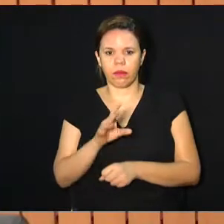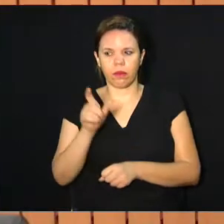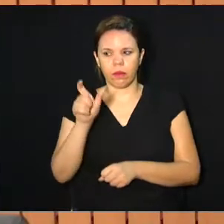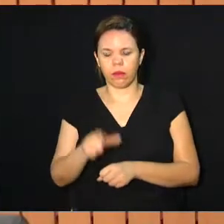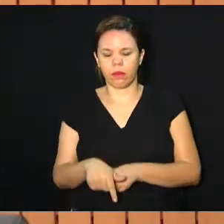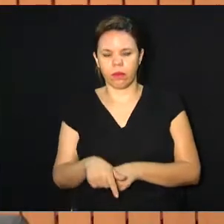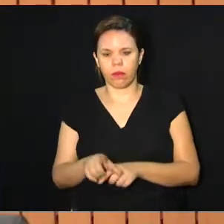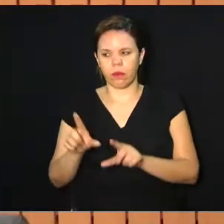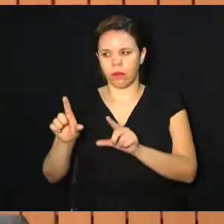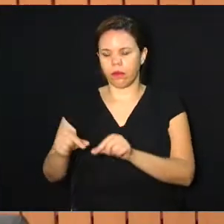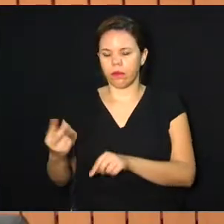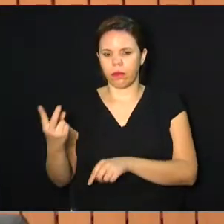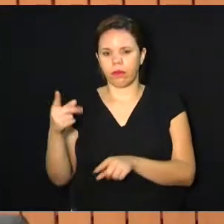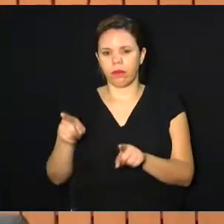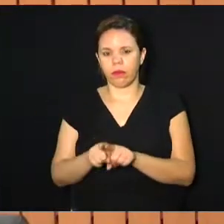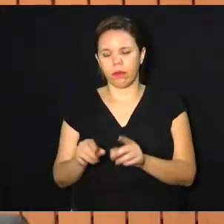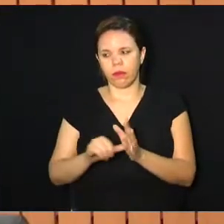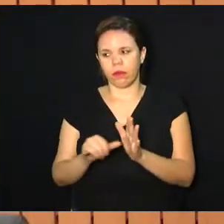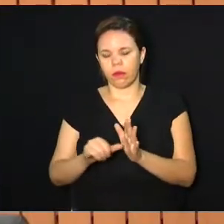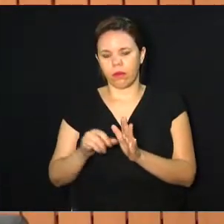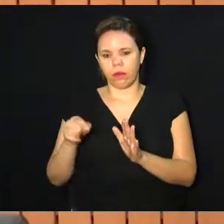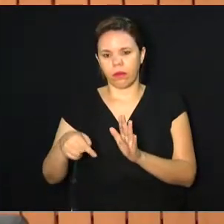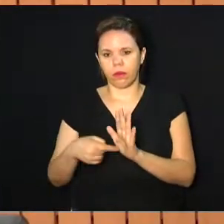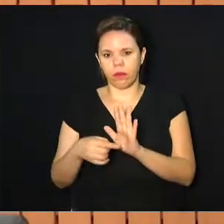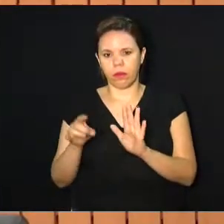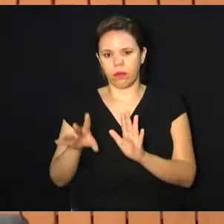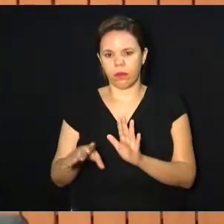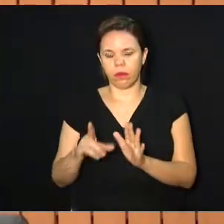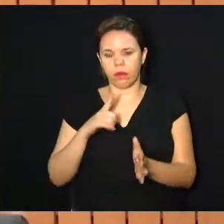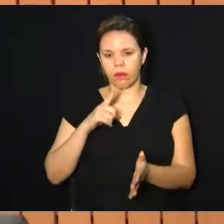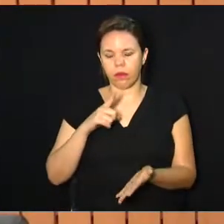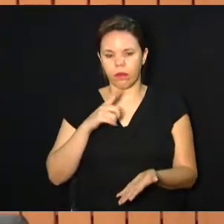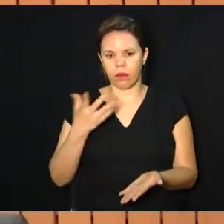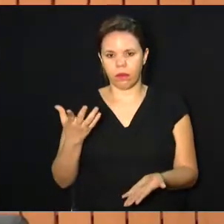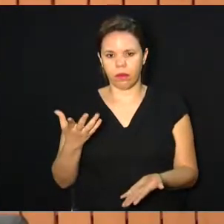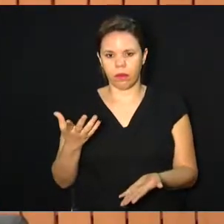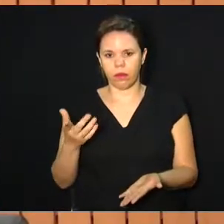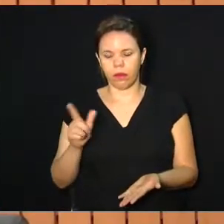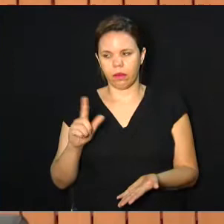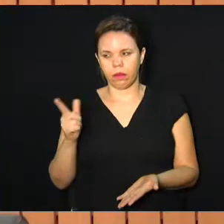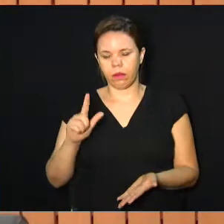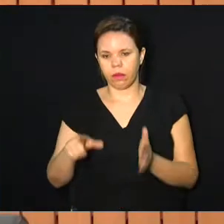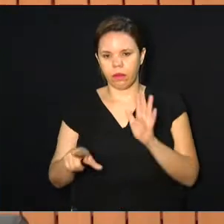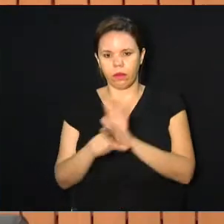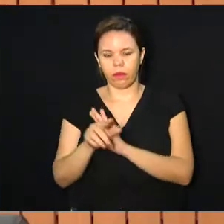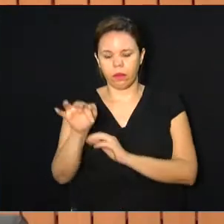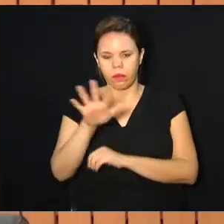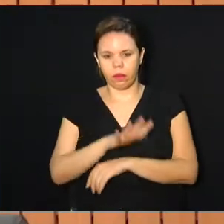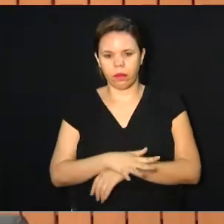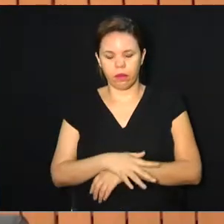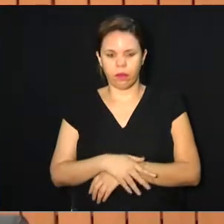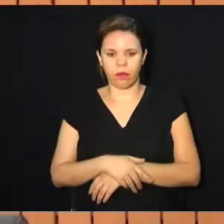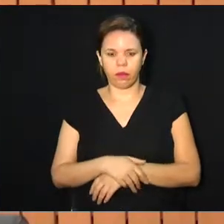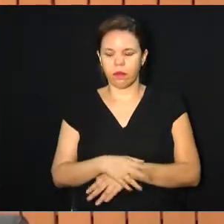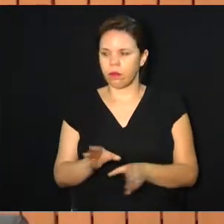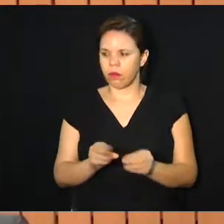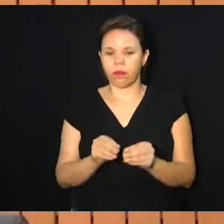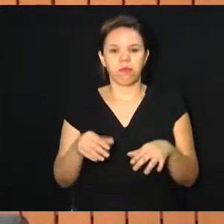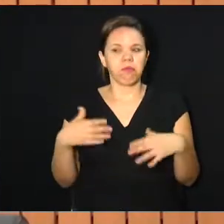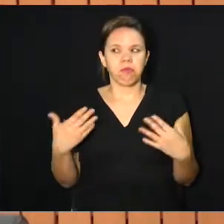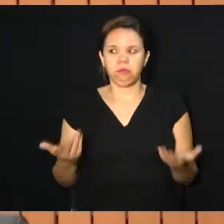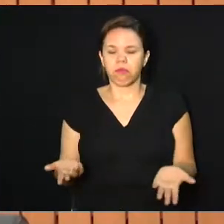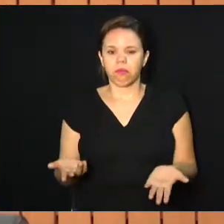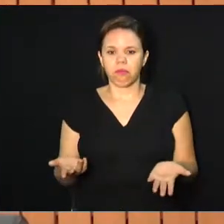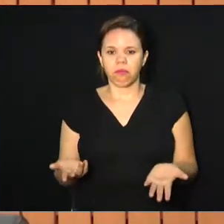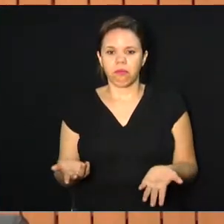reduzir a tarifa. E o edital aqui ele só coloca que elas existem, que, enfim, óbvio, a lei federal já coloca que elas existem, mas não define quais vão ser, como